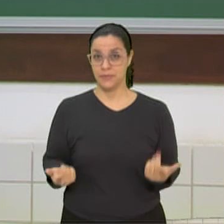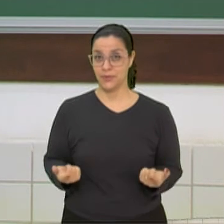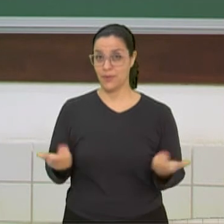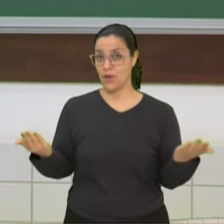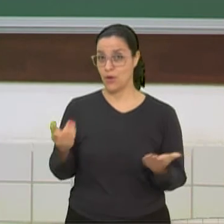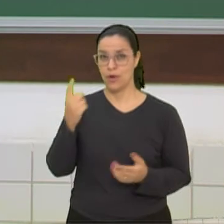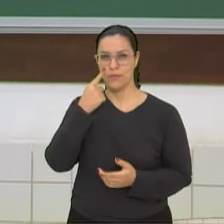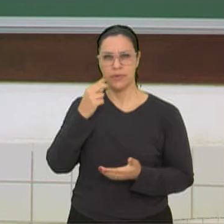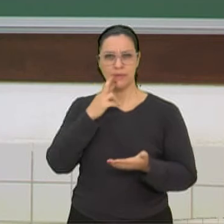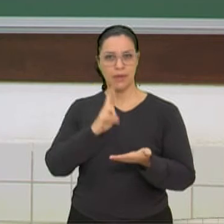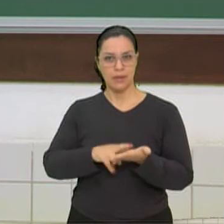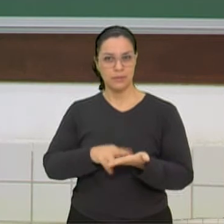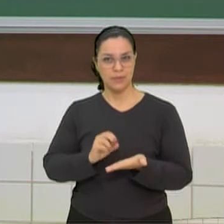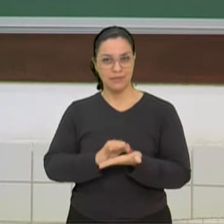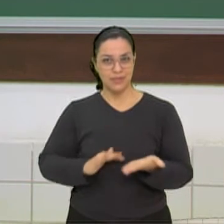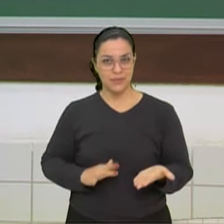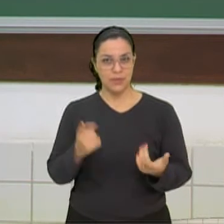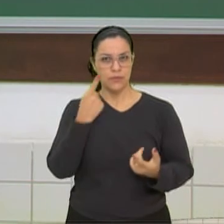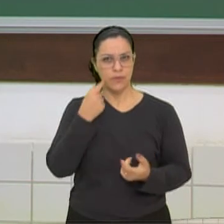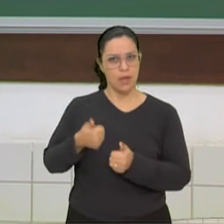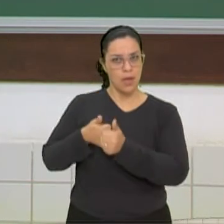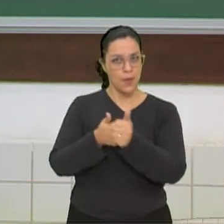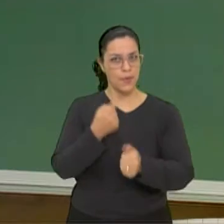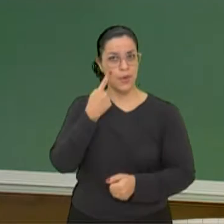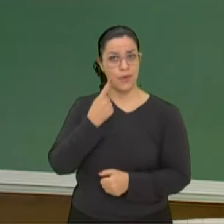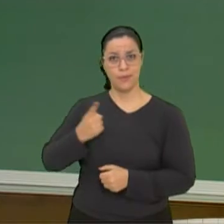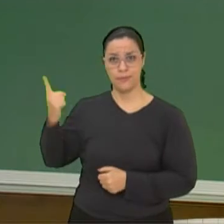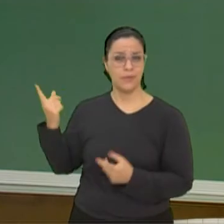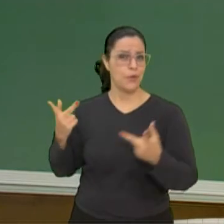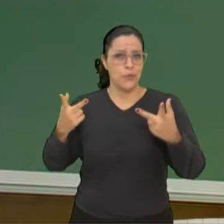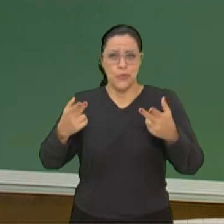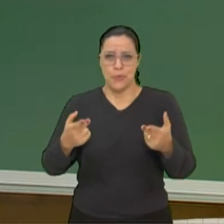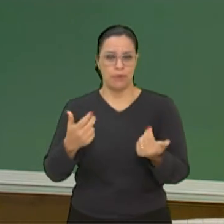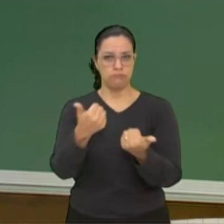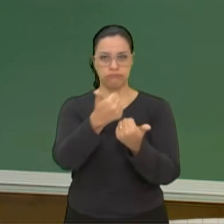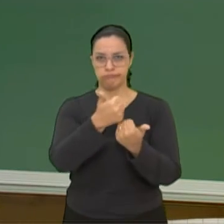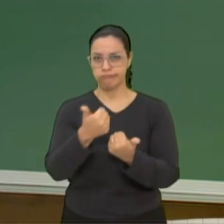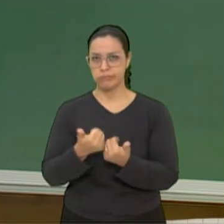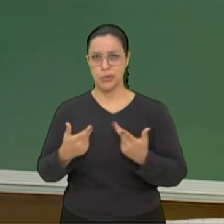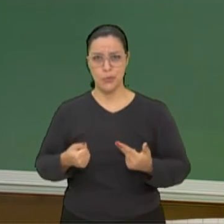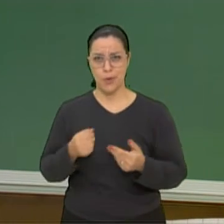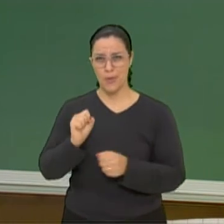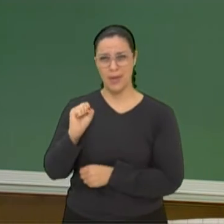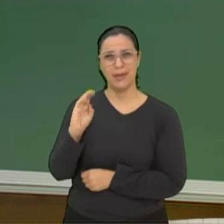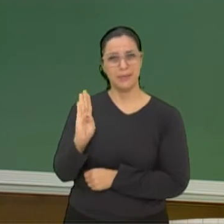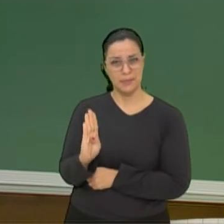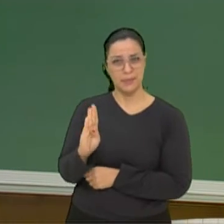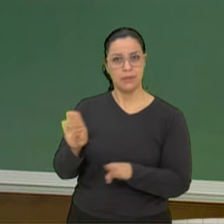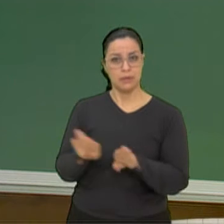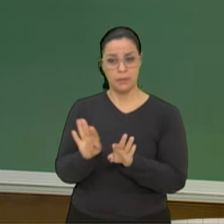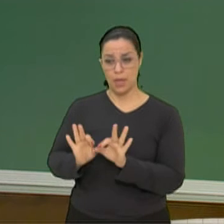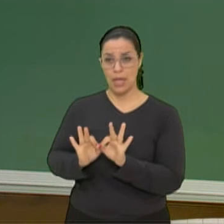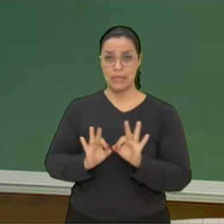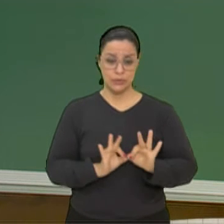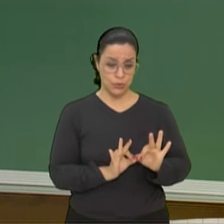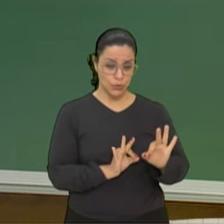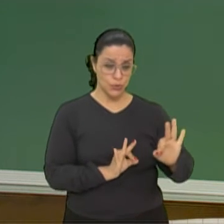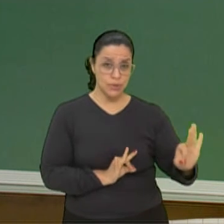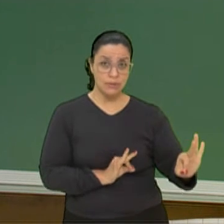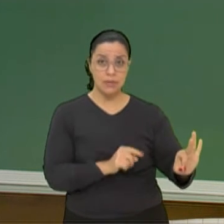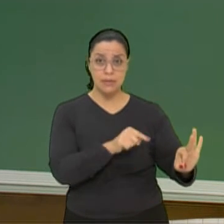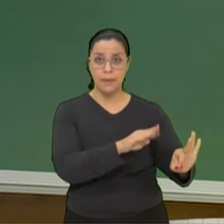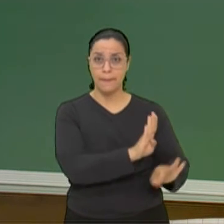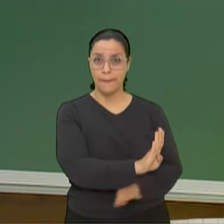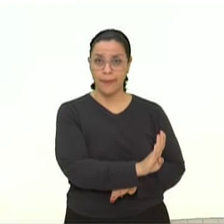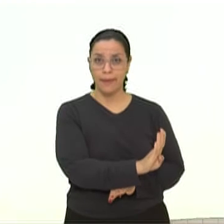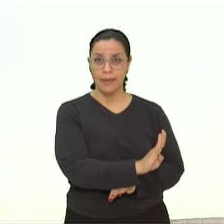Voltando aqui com a correção então, né? Acompanhe comigo. Veja, a mesma ideia do anterior, né? Qual que é a distância, né, até o cliente